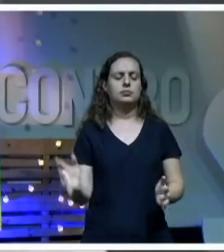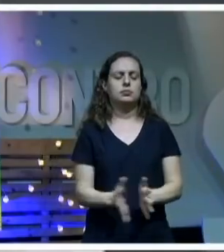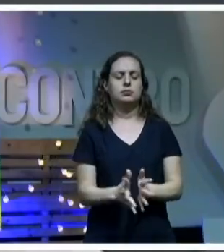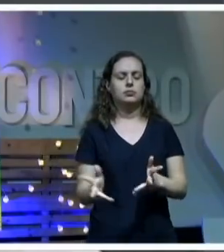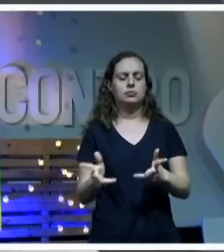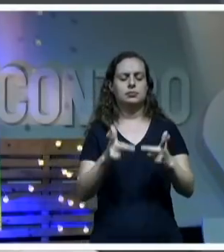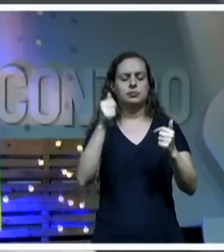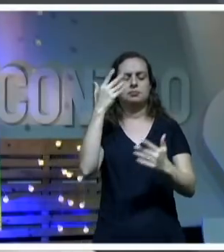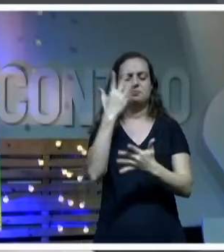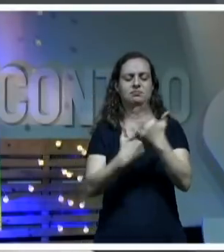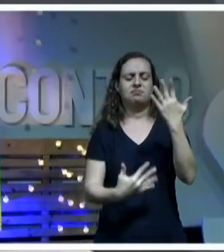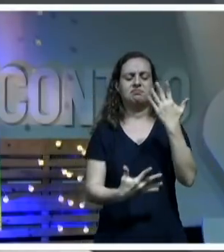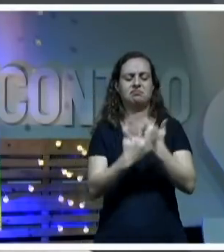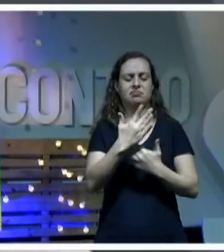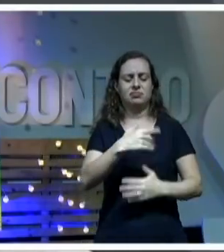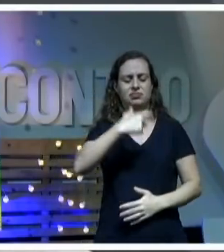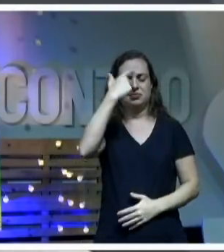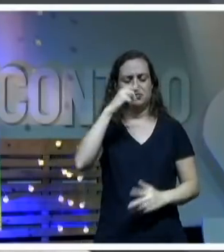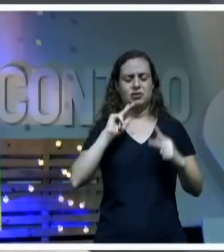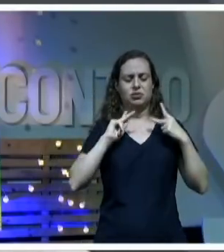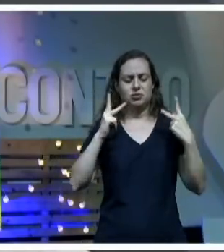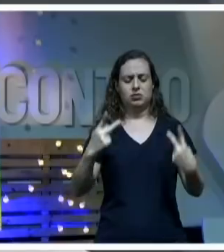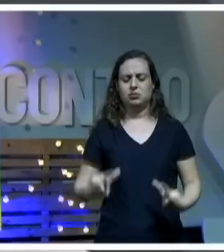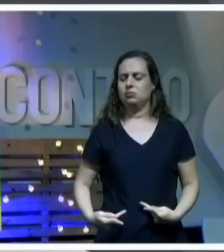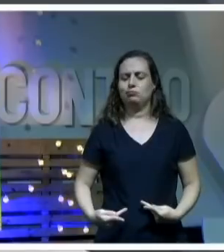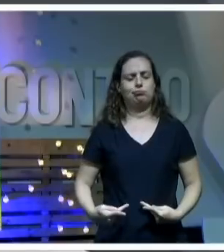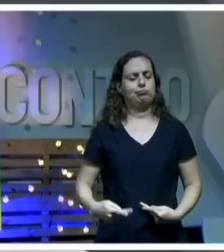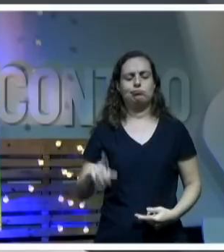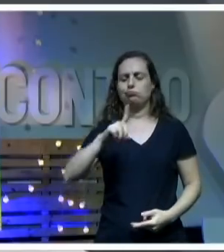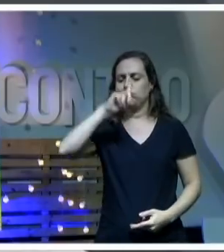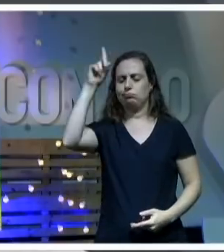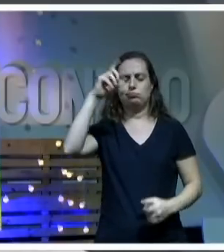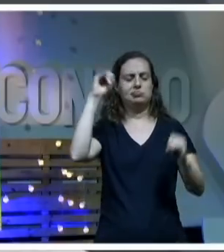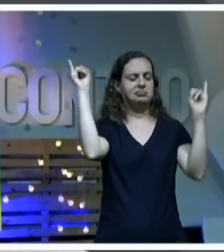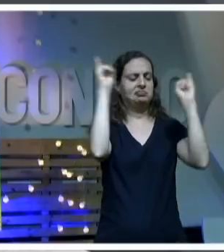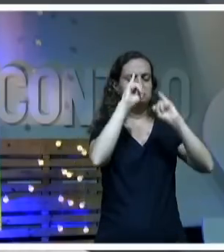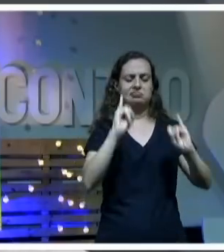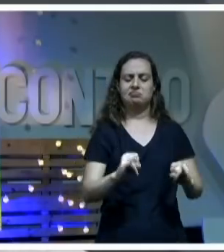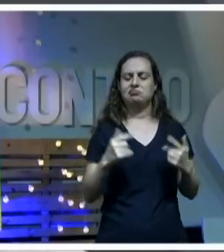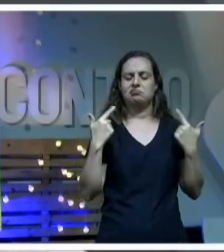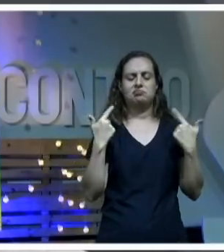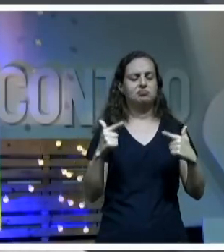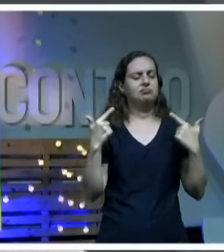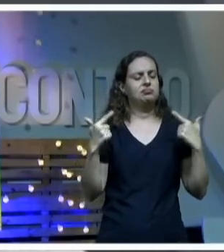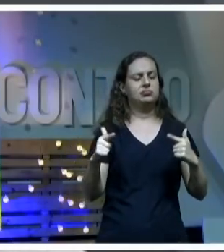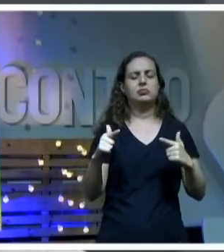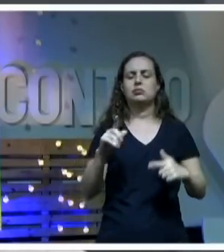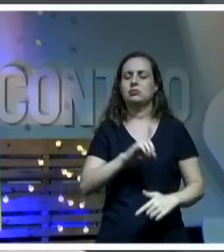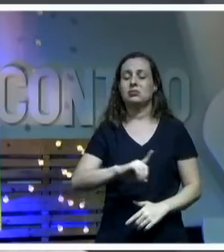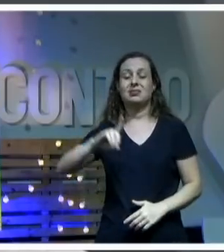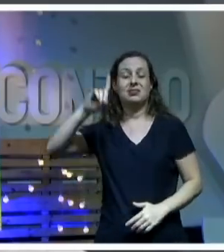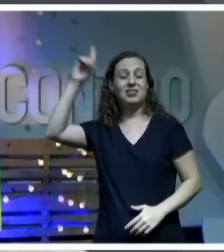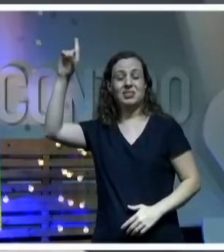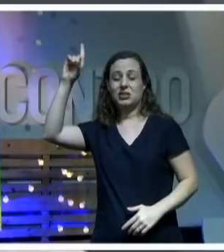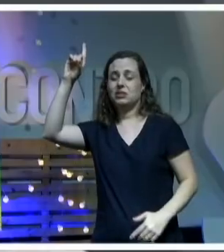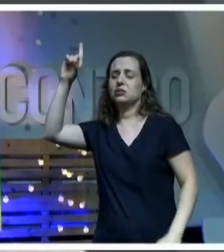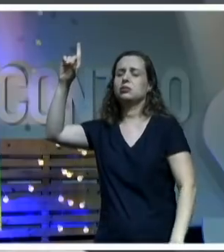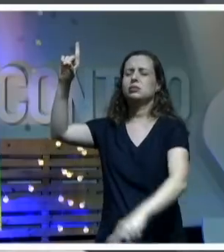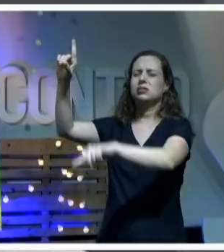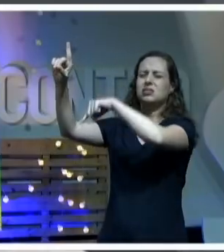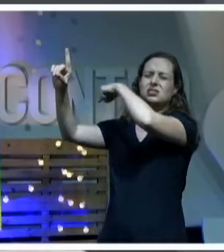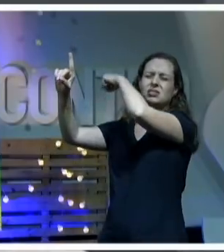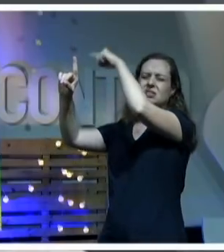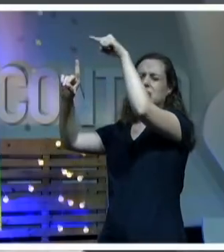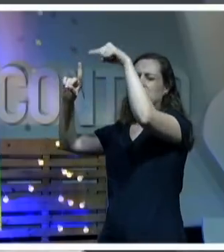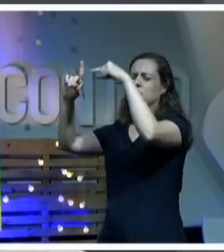servido por mãos humanas não habita em templos construídos por mãos humanas e mesmo assim o senhor santo vem ao